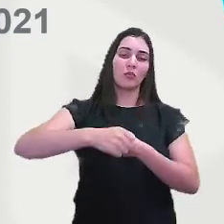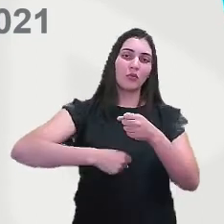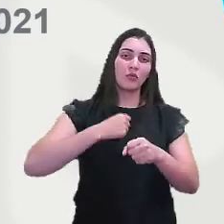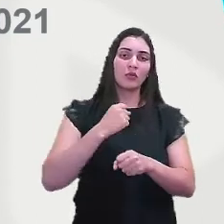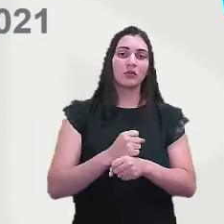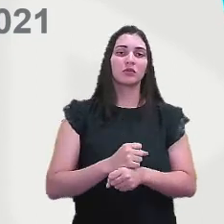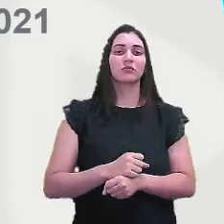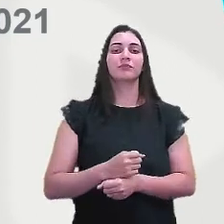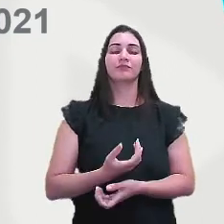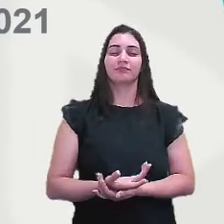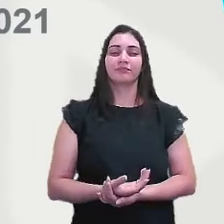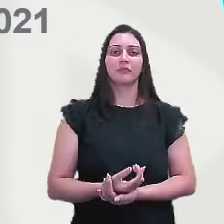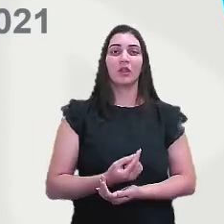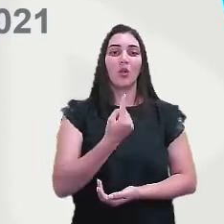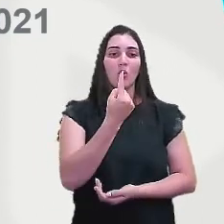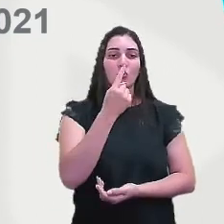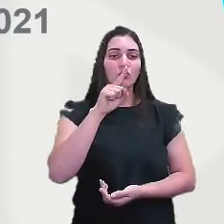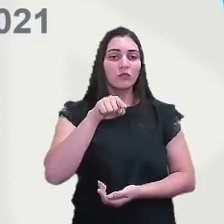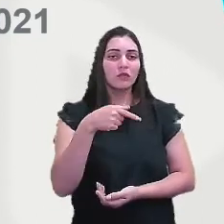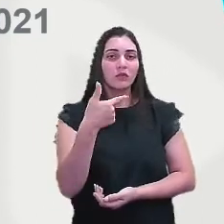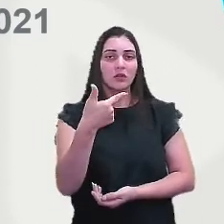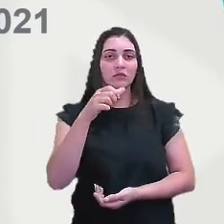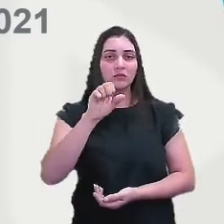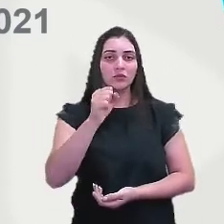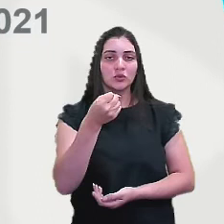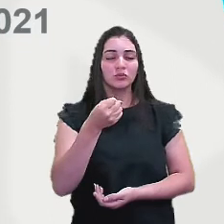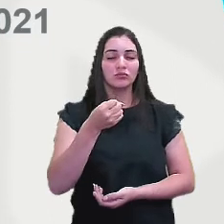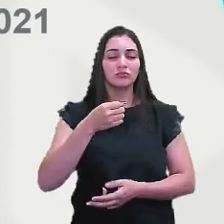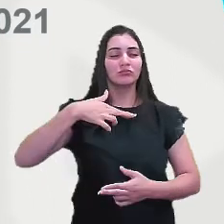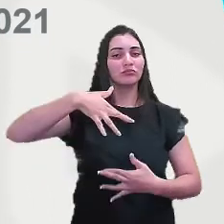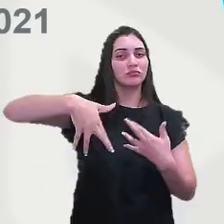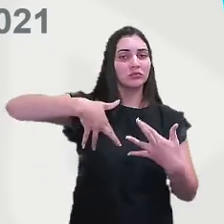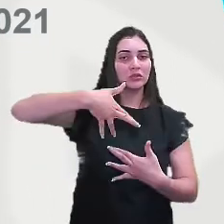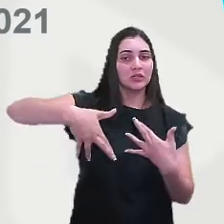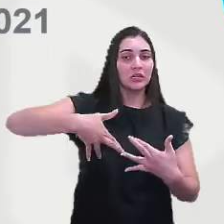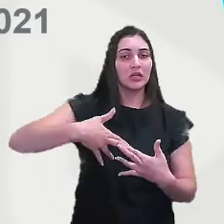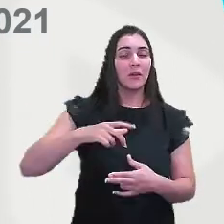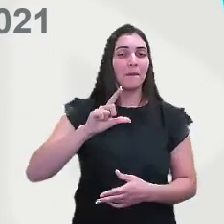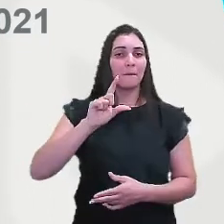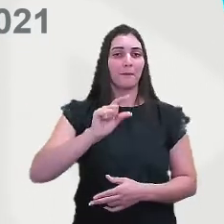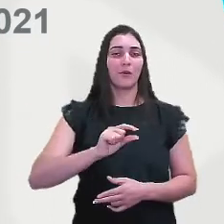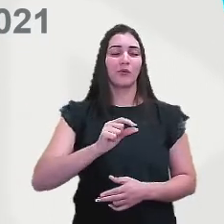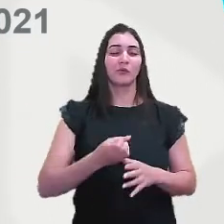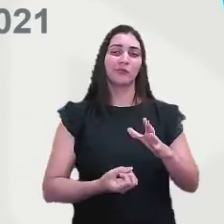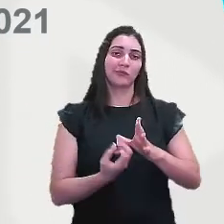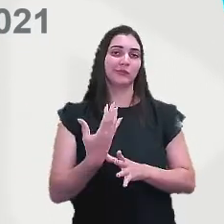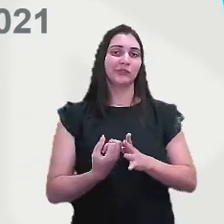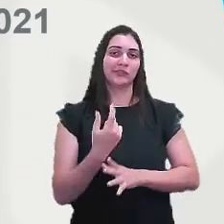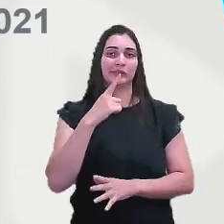1,28 de reciclagem. É muito pouco, gente, para o que a gente produz de lixo.